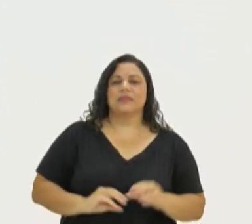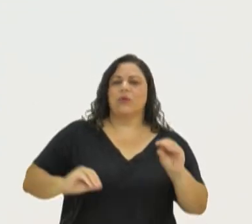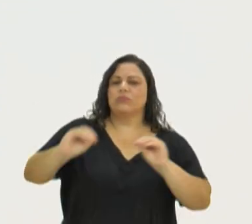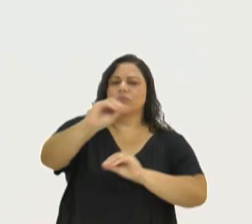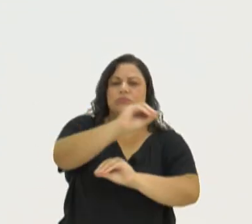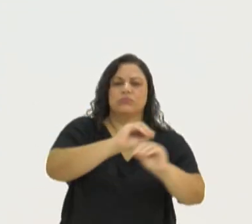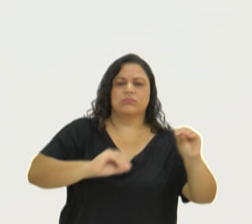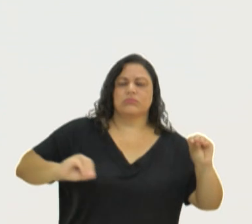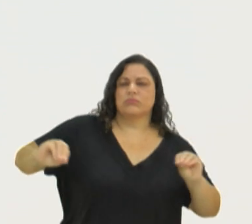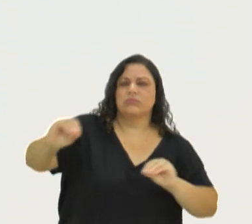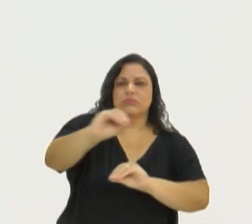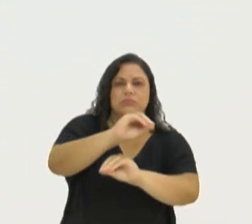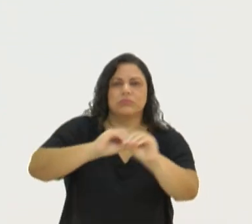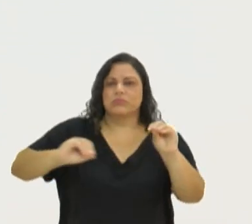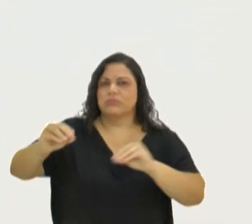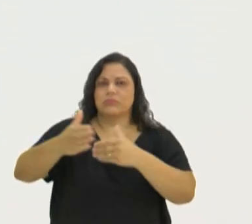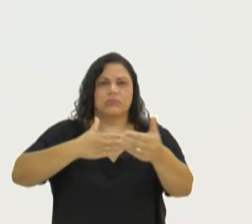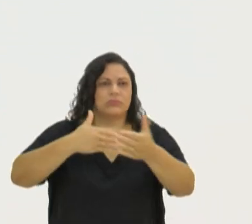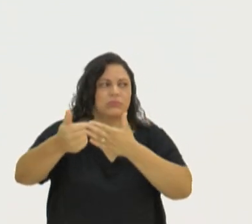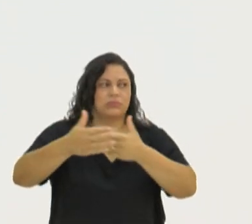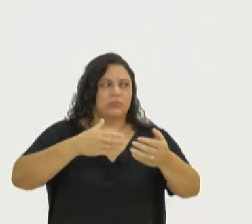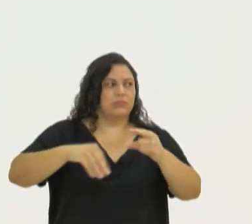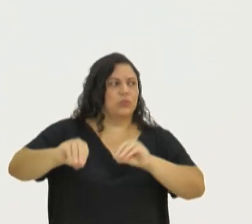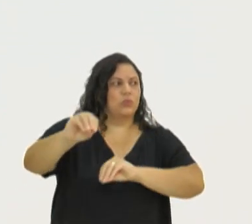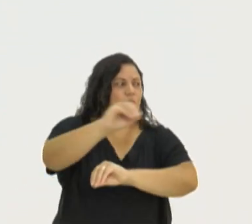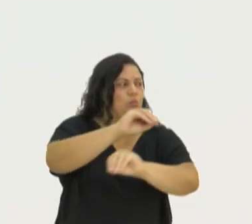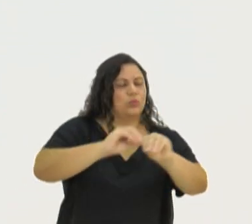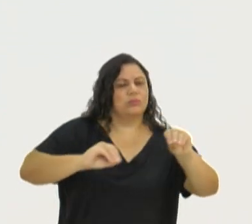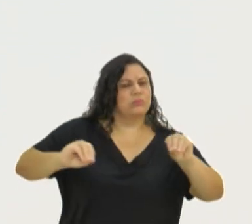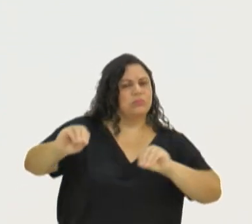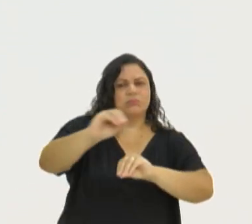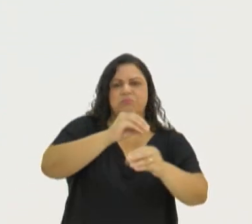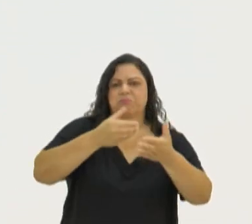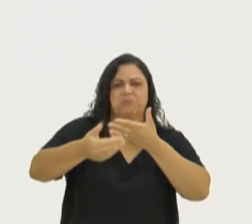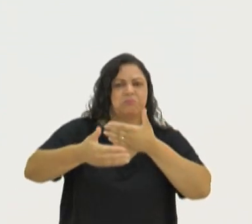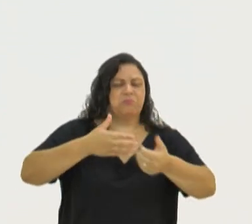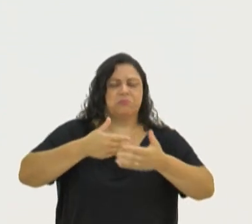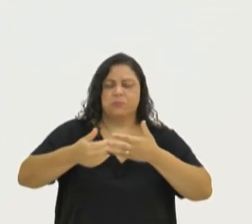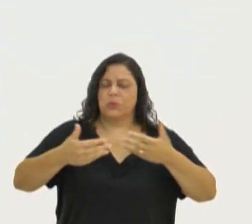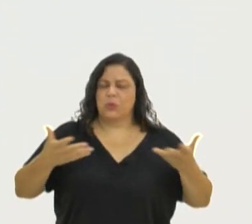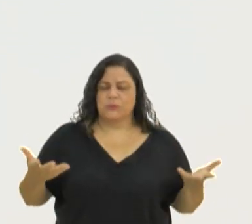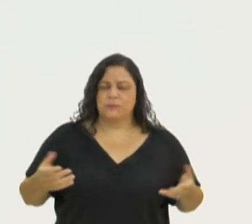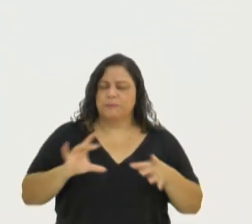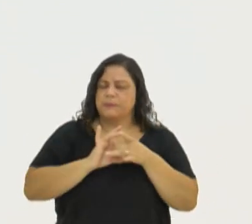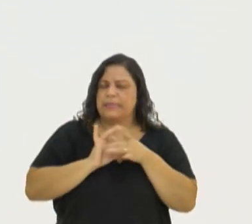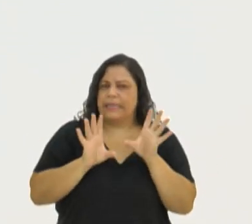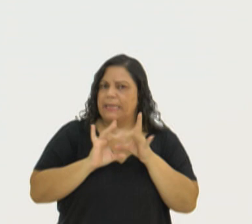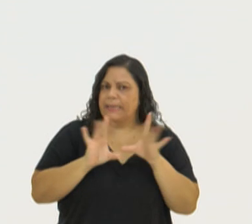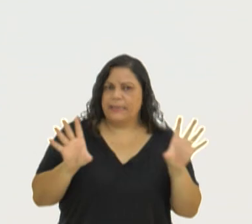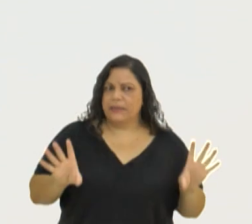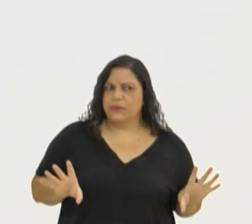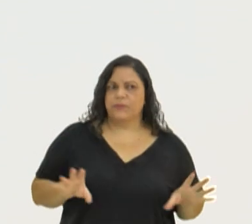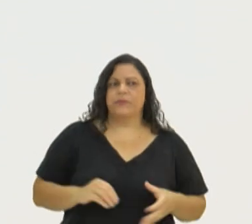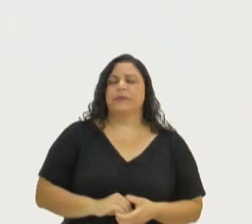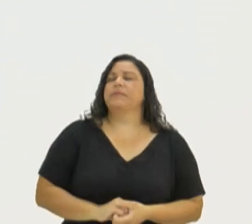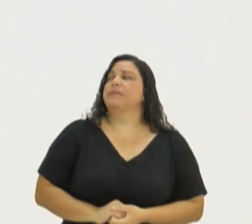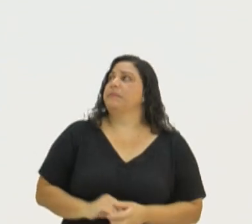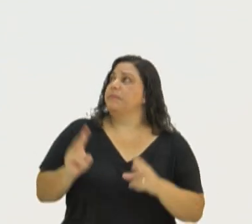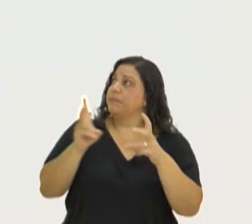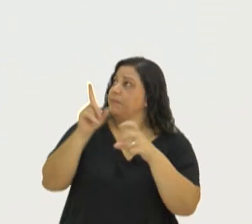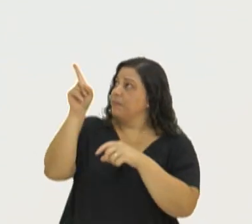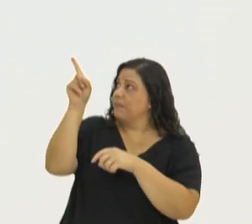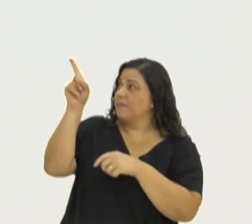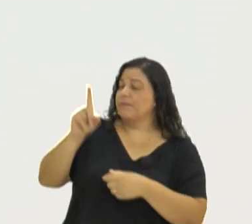de ataque que tem a dama. Olha só, posso movimentar quantas casas eu quiser em todas as direções.